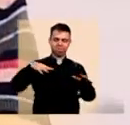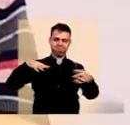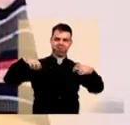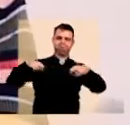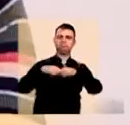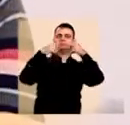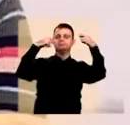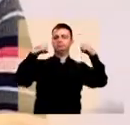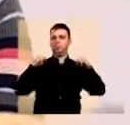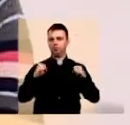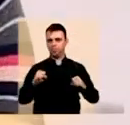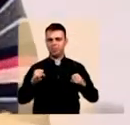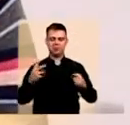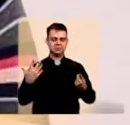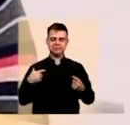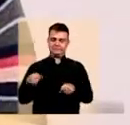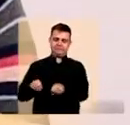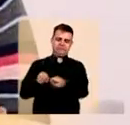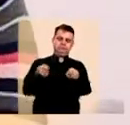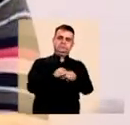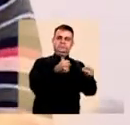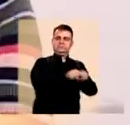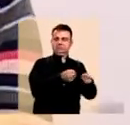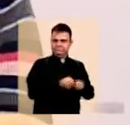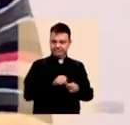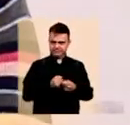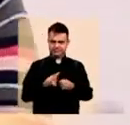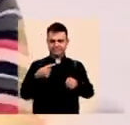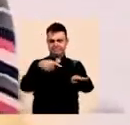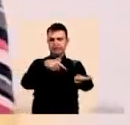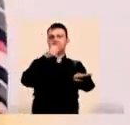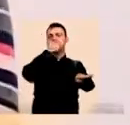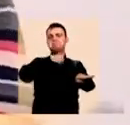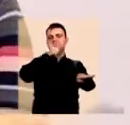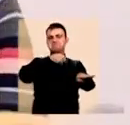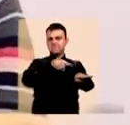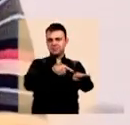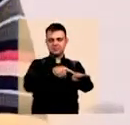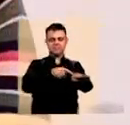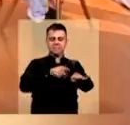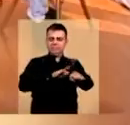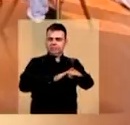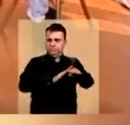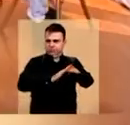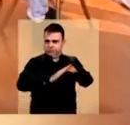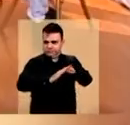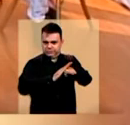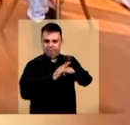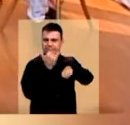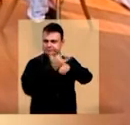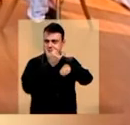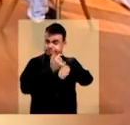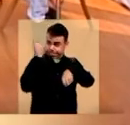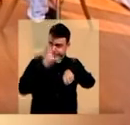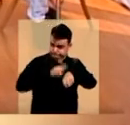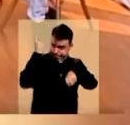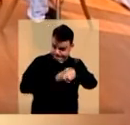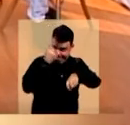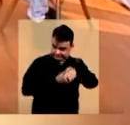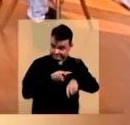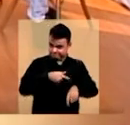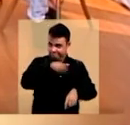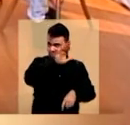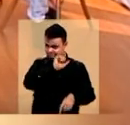carro mais velho, pode estragar tudo ali, né? Porque o carro mais velho é muito mais resistente. Novo, né?